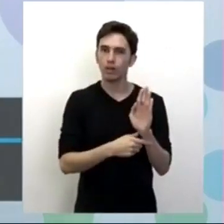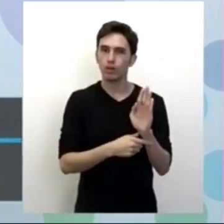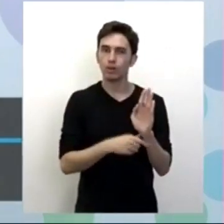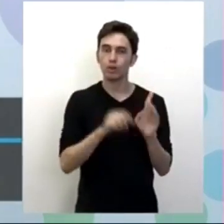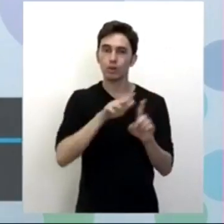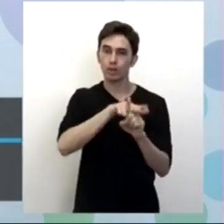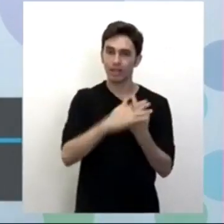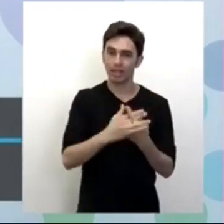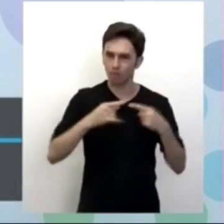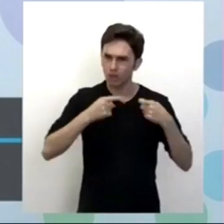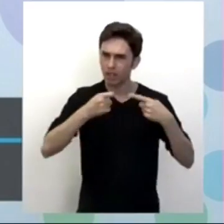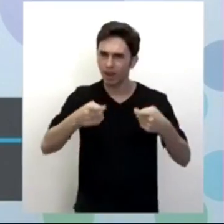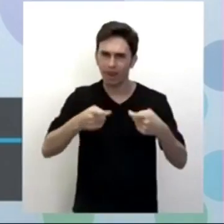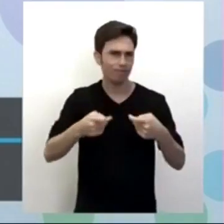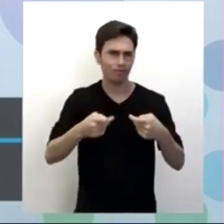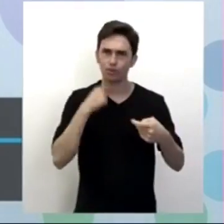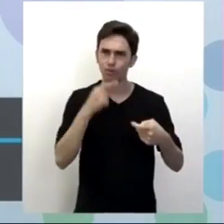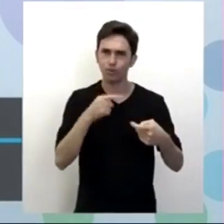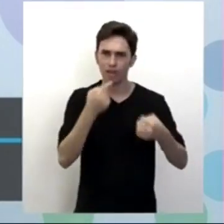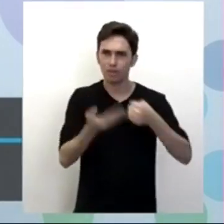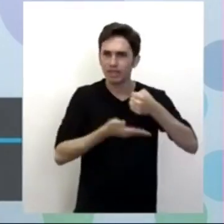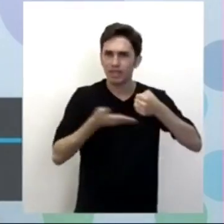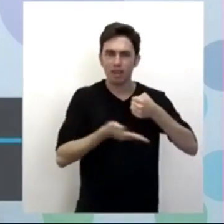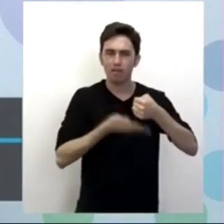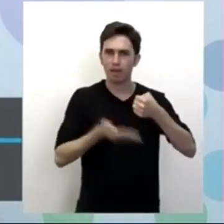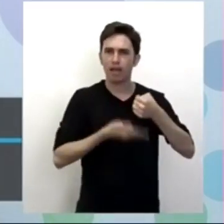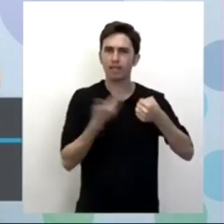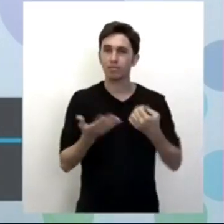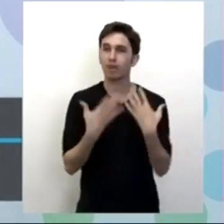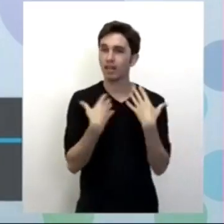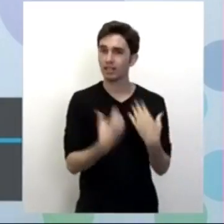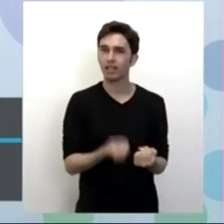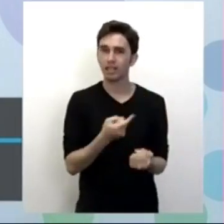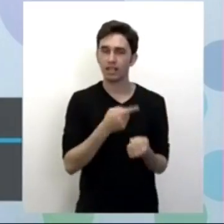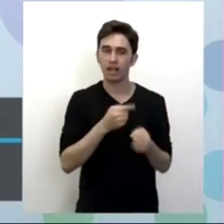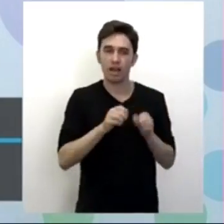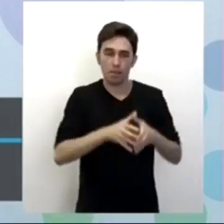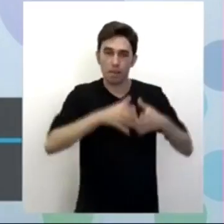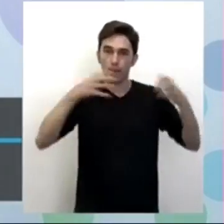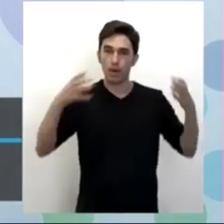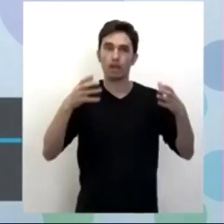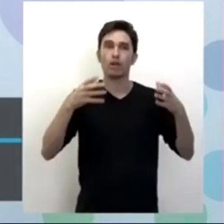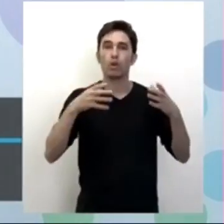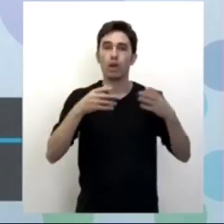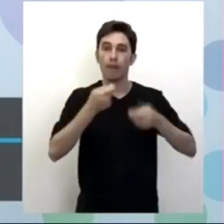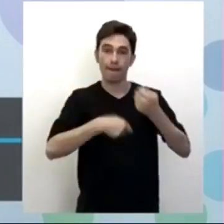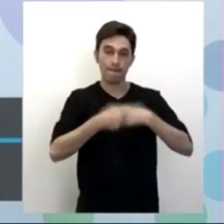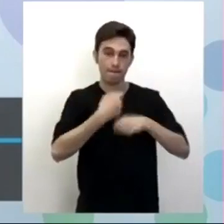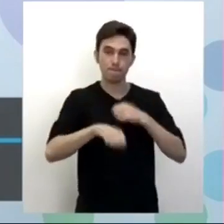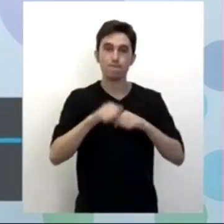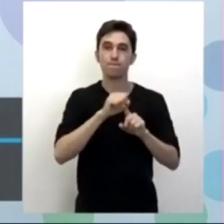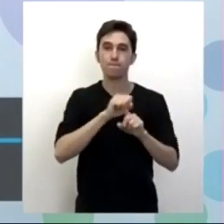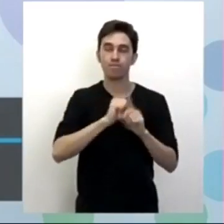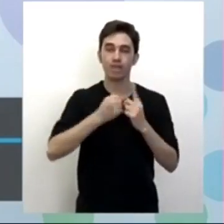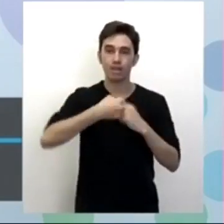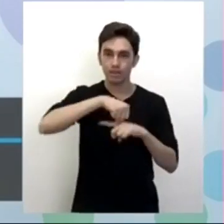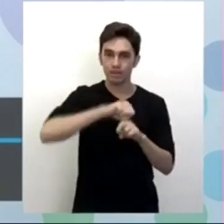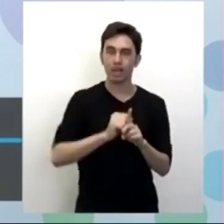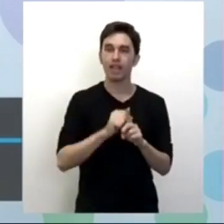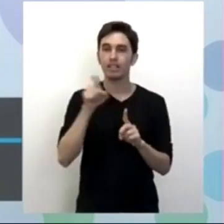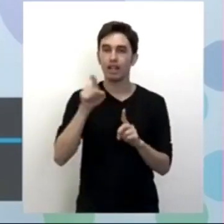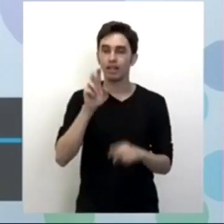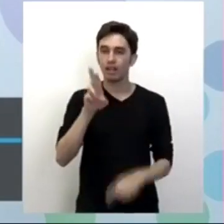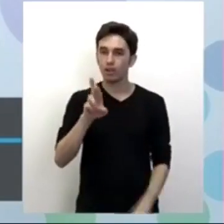não poderia servir de base para as concepções macroeconômicas e sociais da União Soviética, porque fatalmente